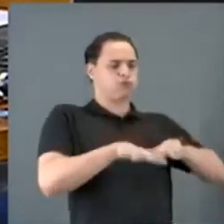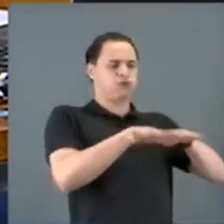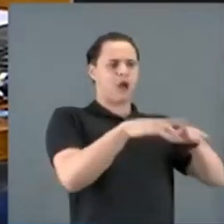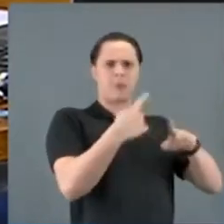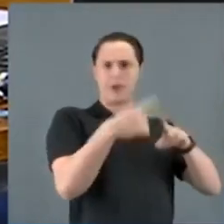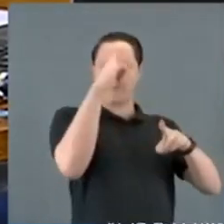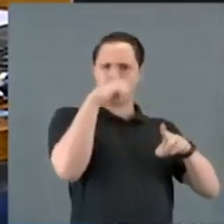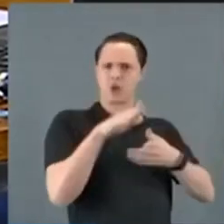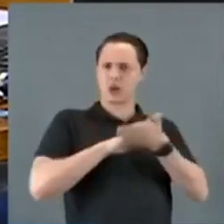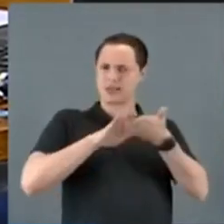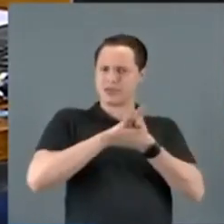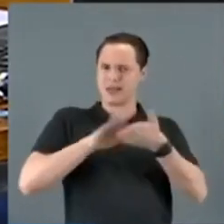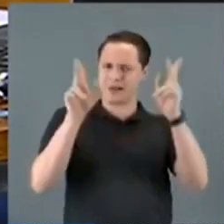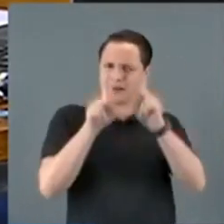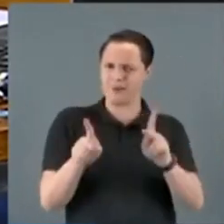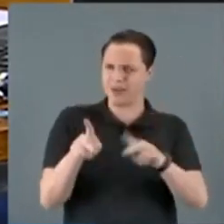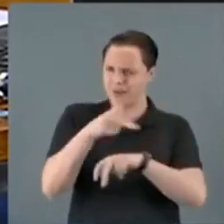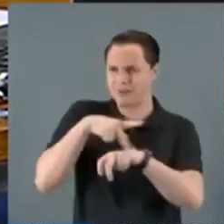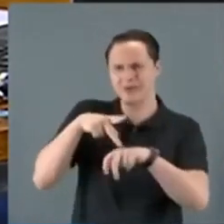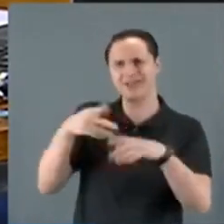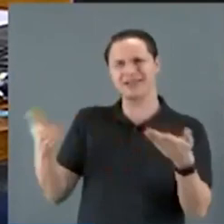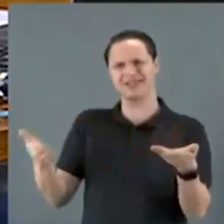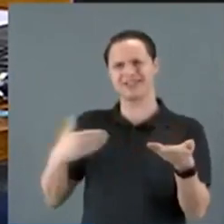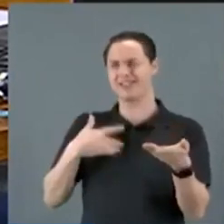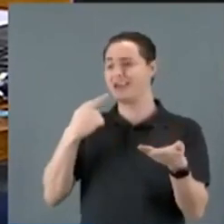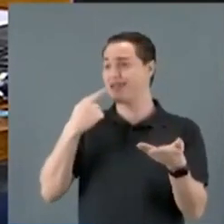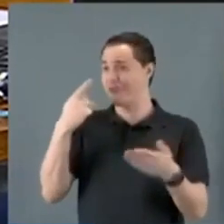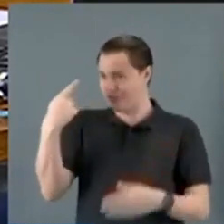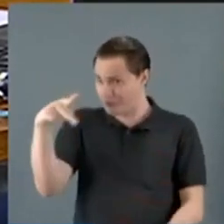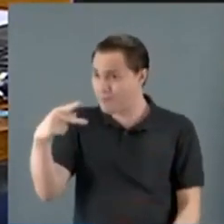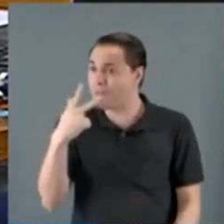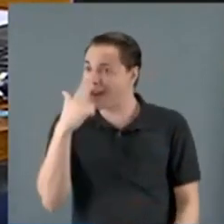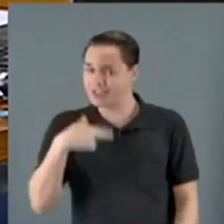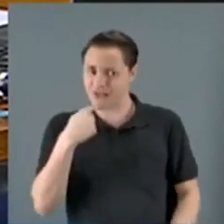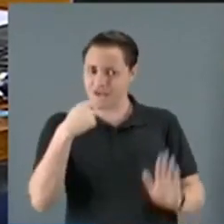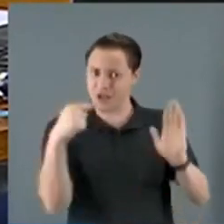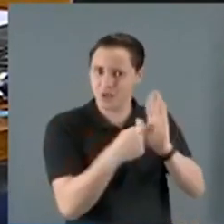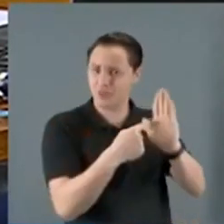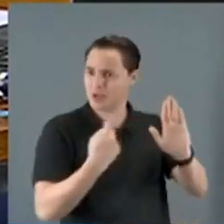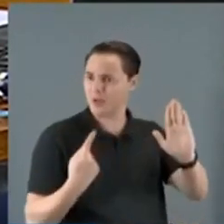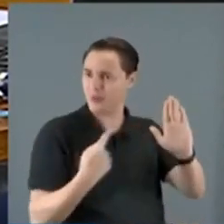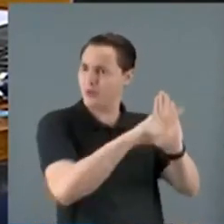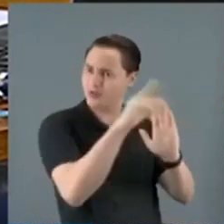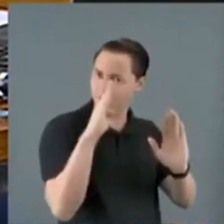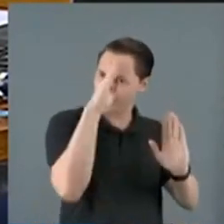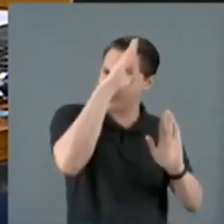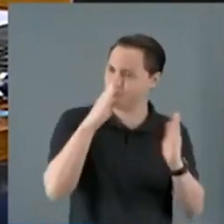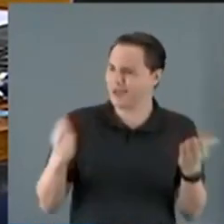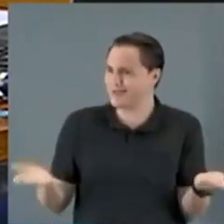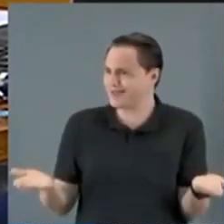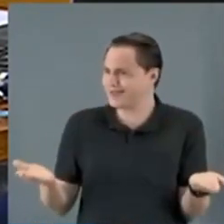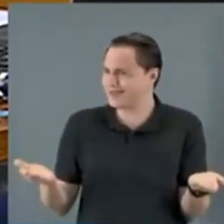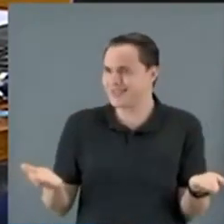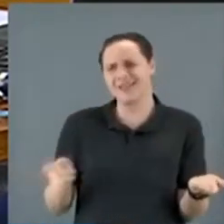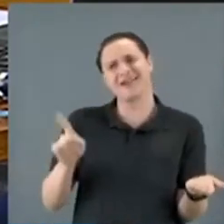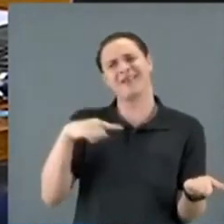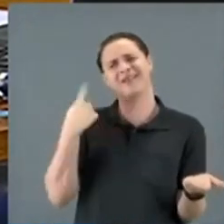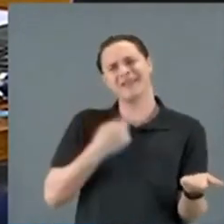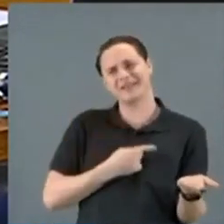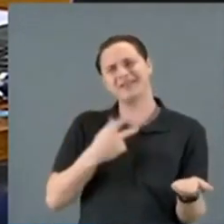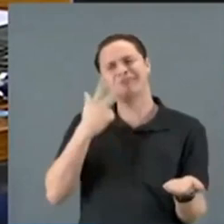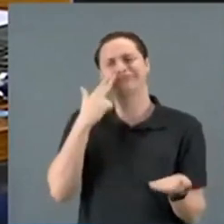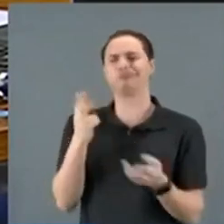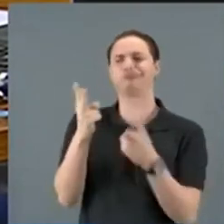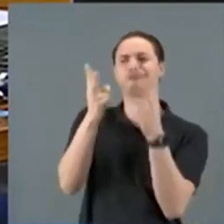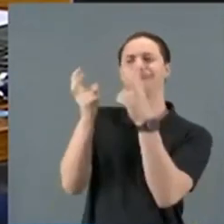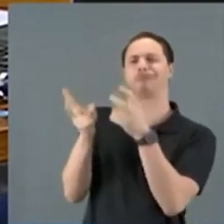saírem do Exército e apaziguar o país. Isso é a denúncia que o senhor está fazendo do presidente Jair Bolsonaro. Isso é o que a gente vai tirar